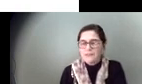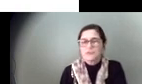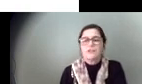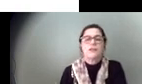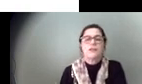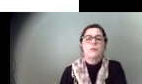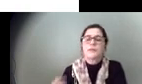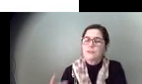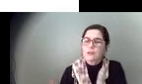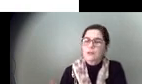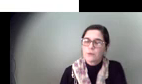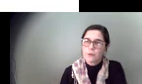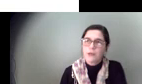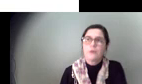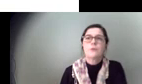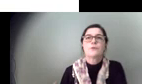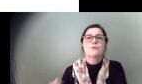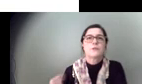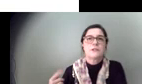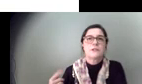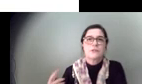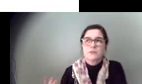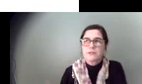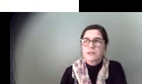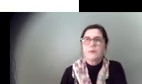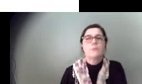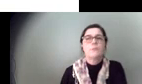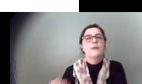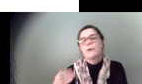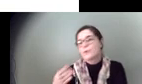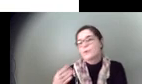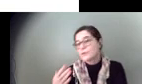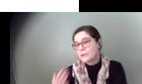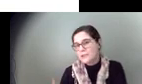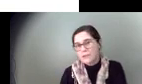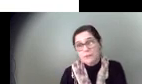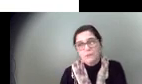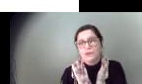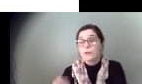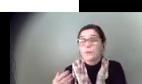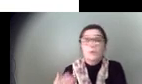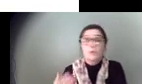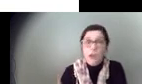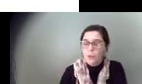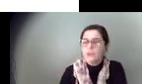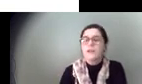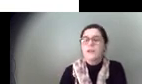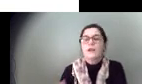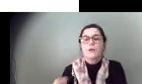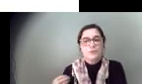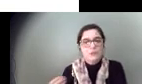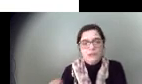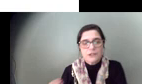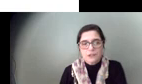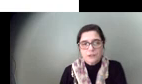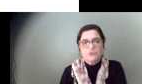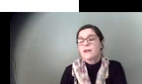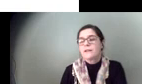todo instante, né? O planejamento anual, é o nosso planejamento semanal, é o nosso planejamento de aula, é o